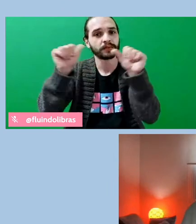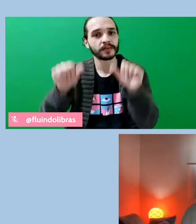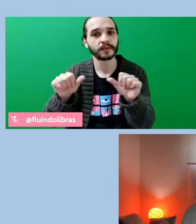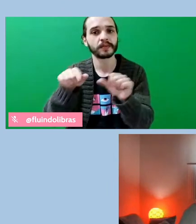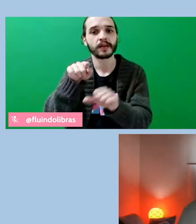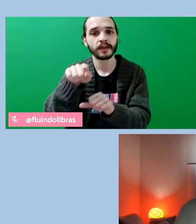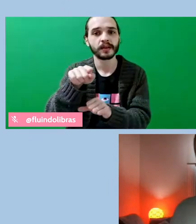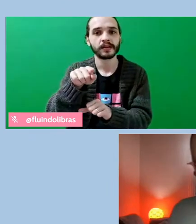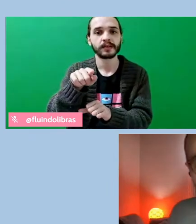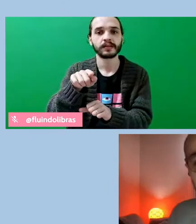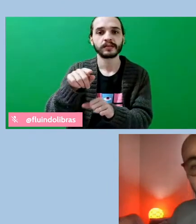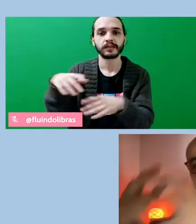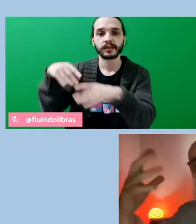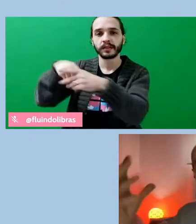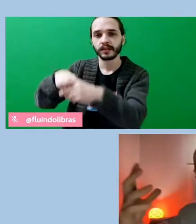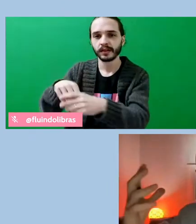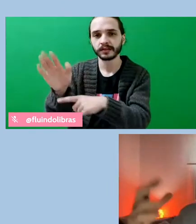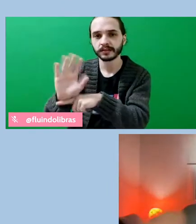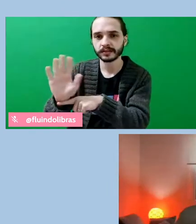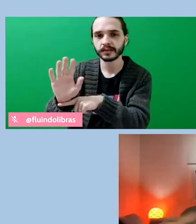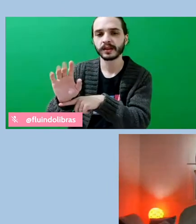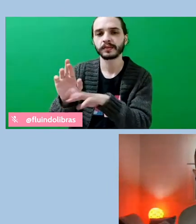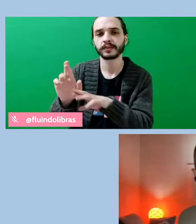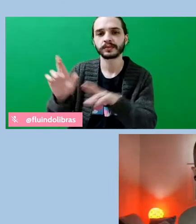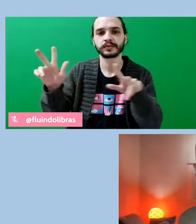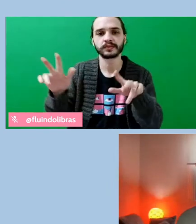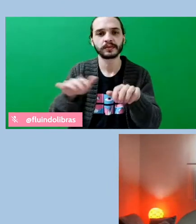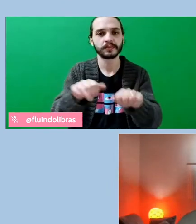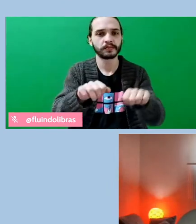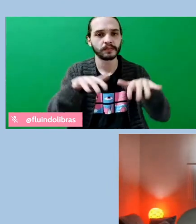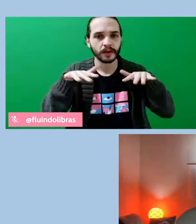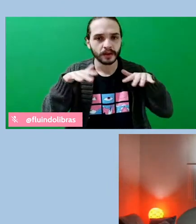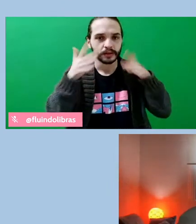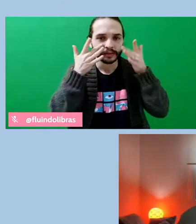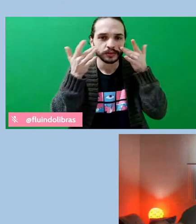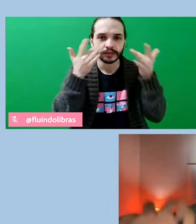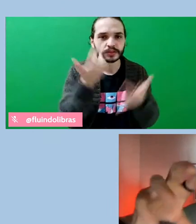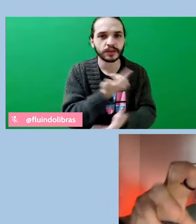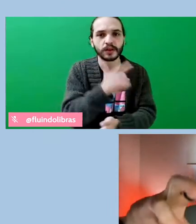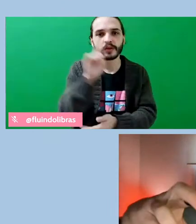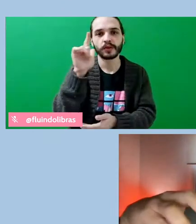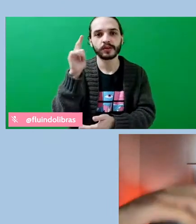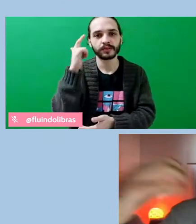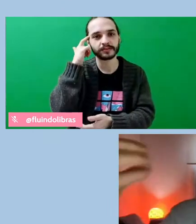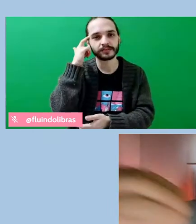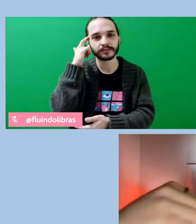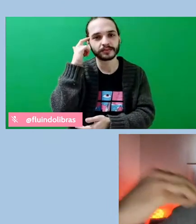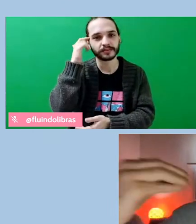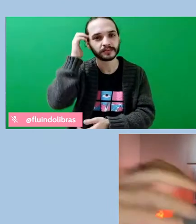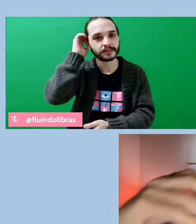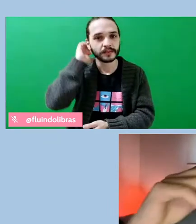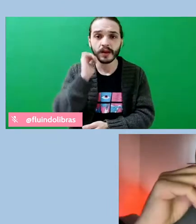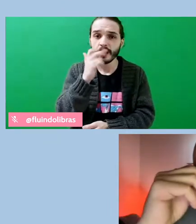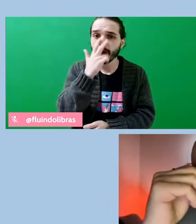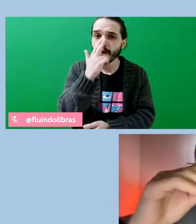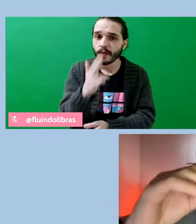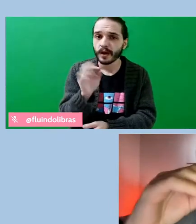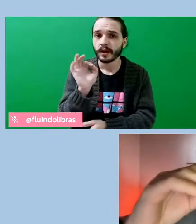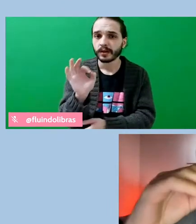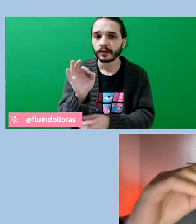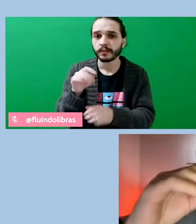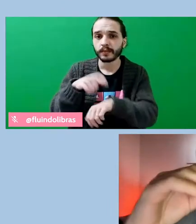cinema são elas, é sempre o público, né? Mas o teatro é outro, o tempo é outro. Então eu acho que o momento e com quem você faz é o